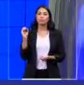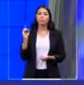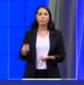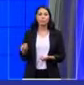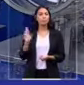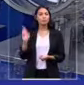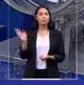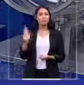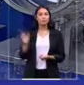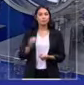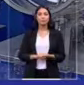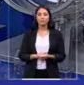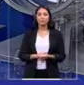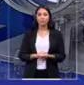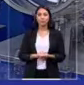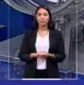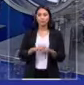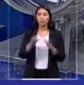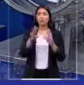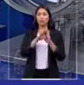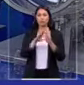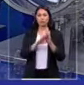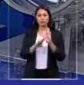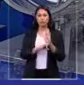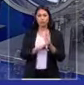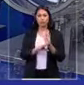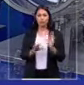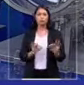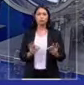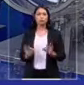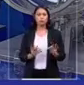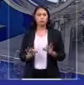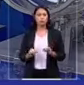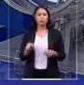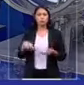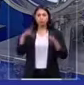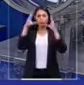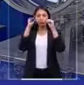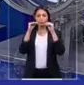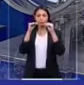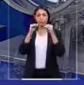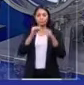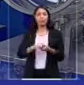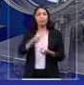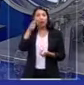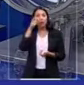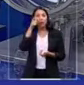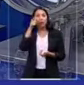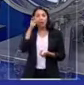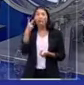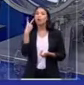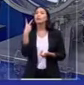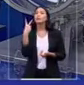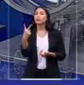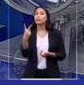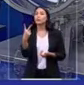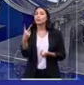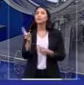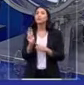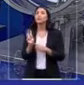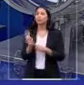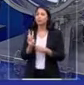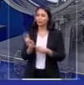mil reais. E todos os preparativos dos sorteios desta noite foram acompanhados por duas